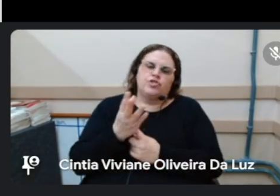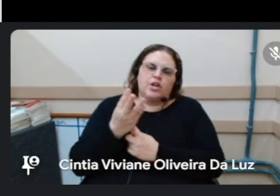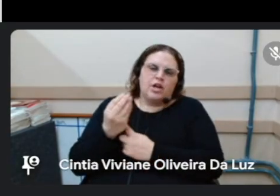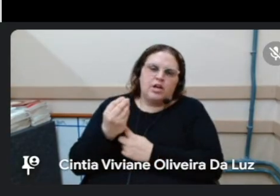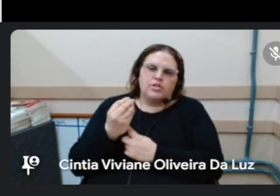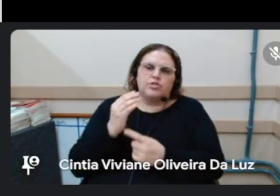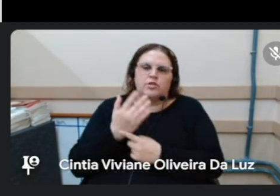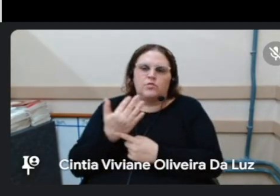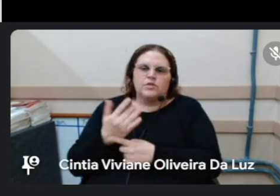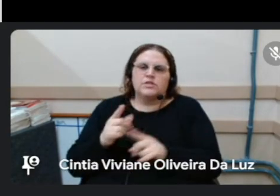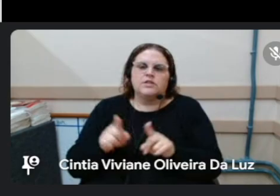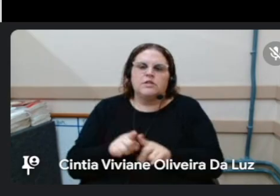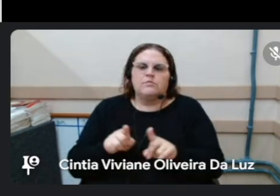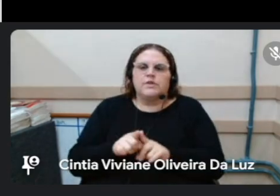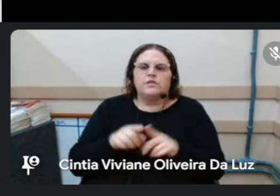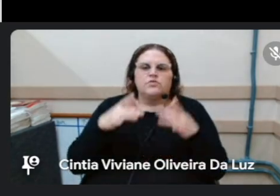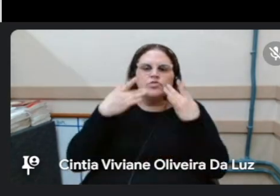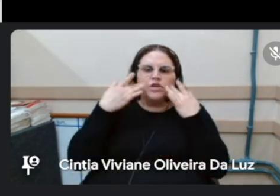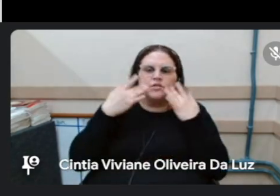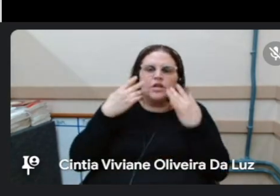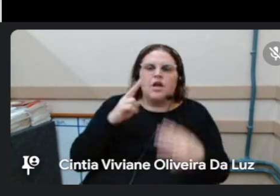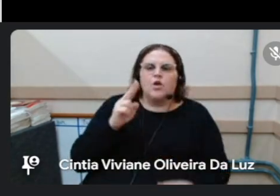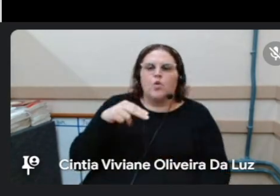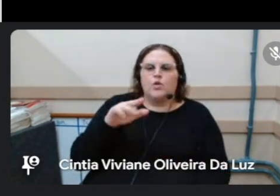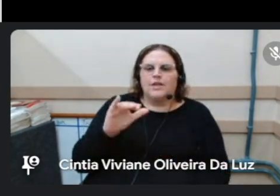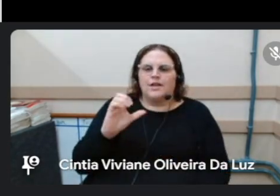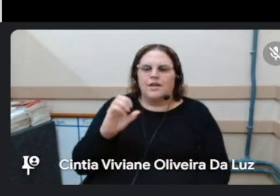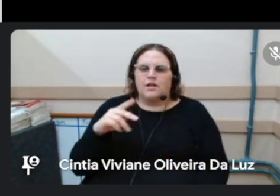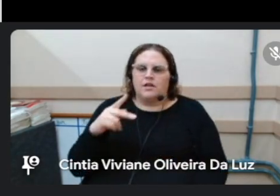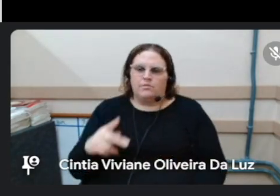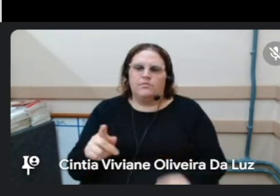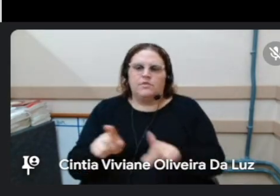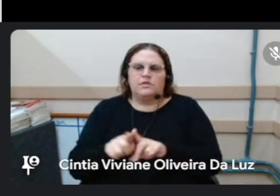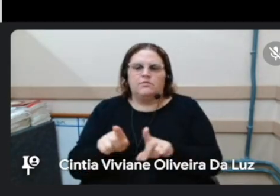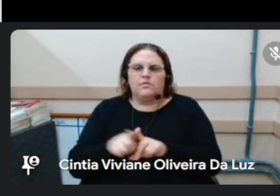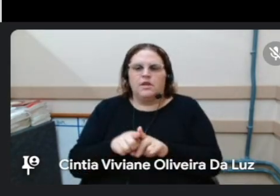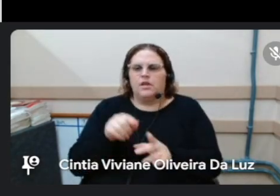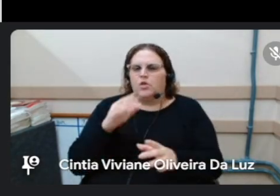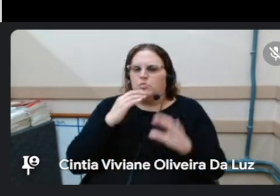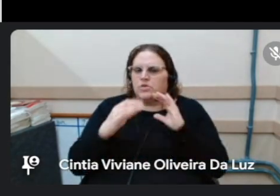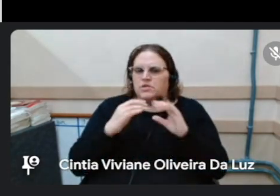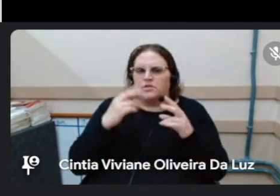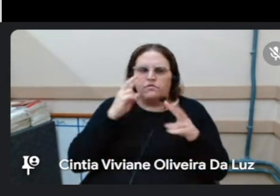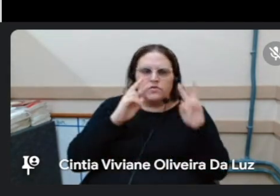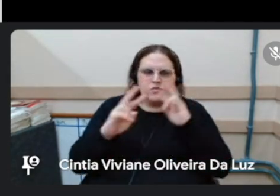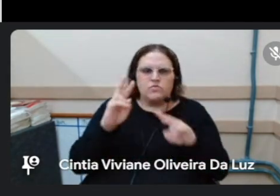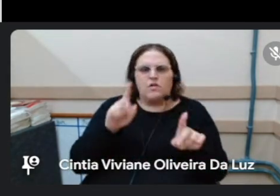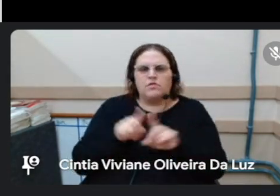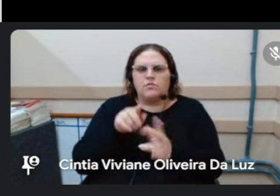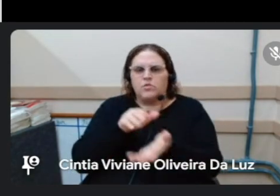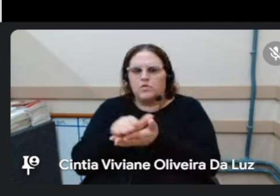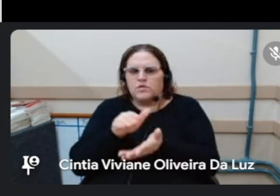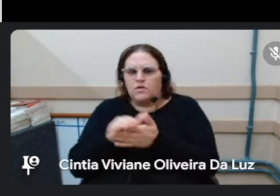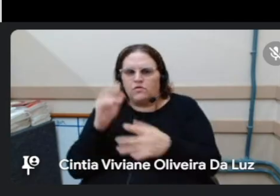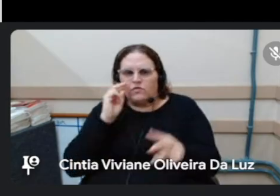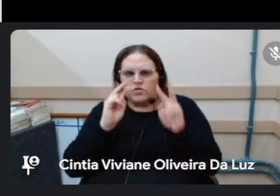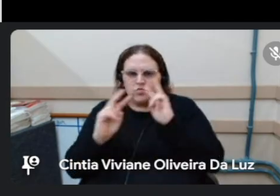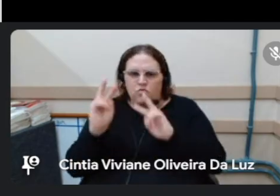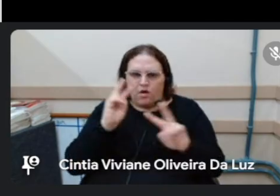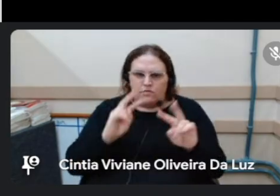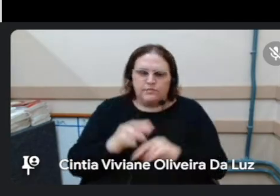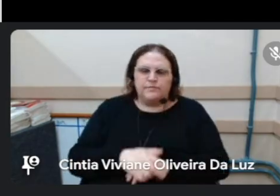ah em comunicação visual em produção visual né Eh e há então